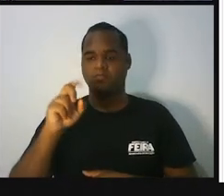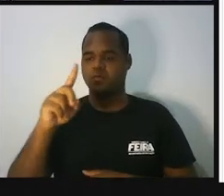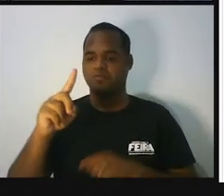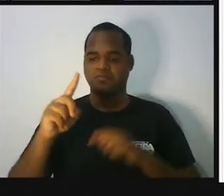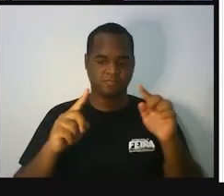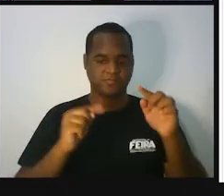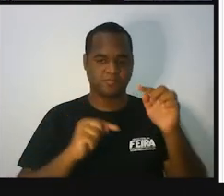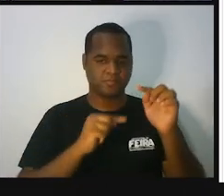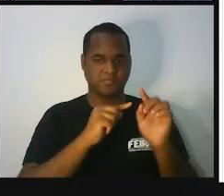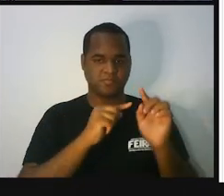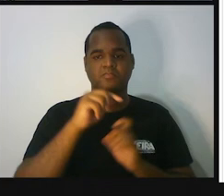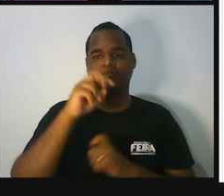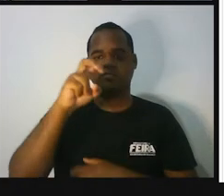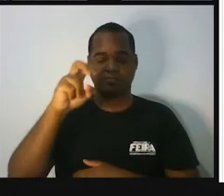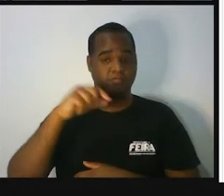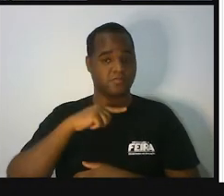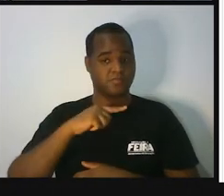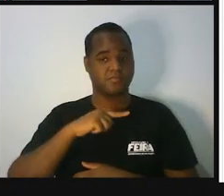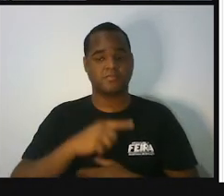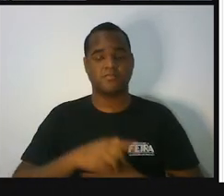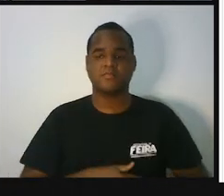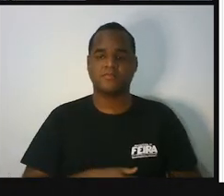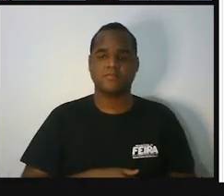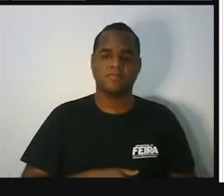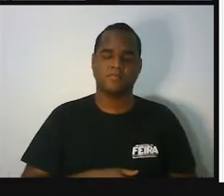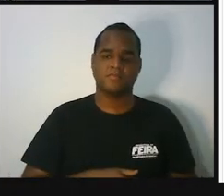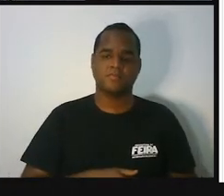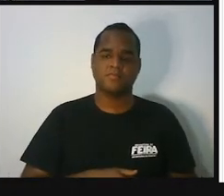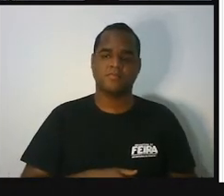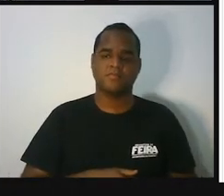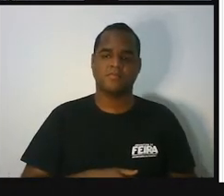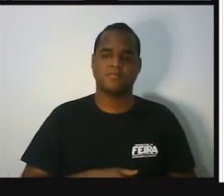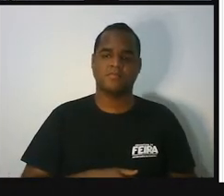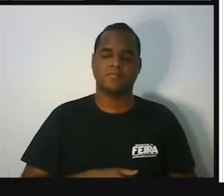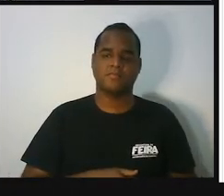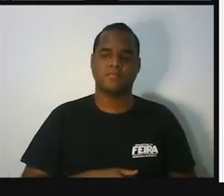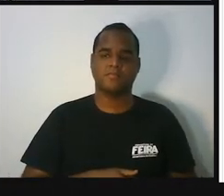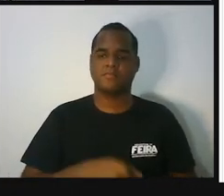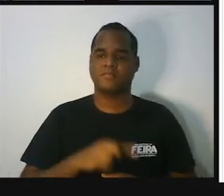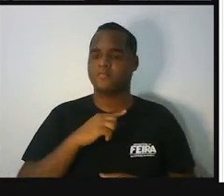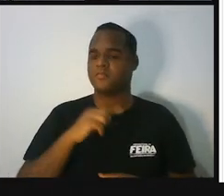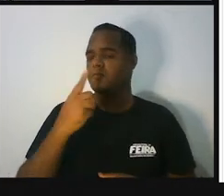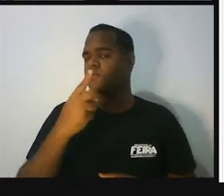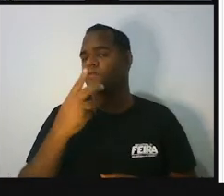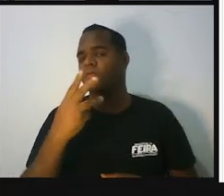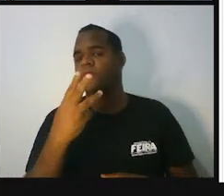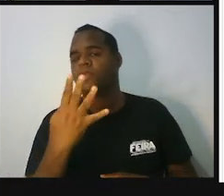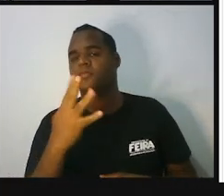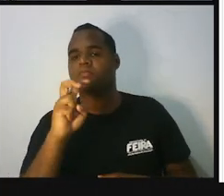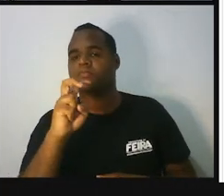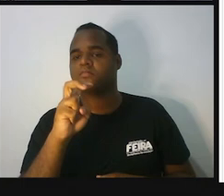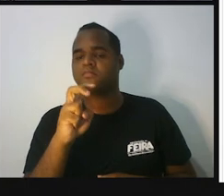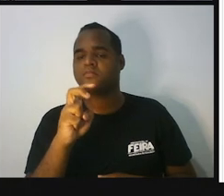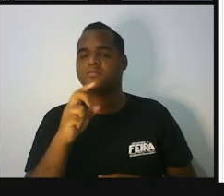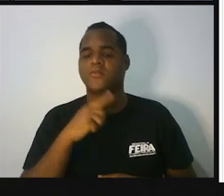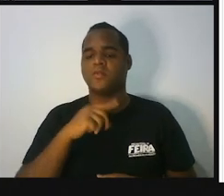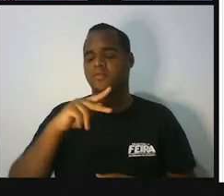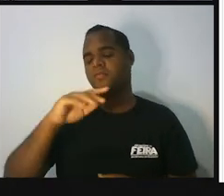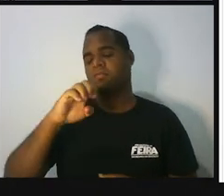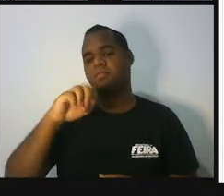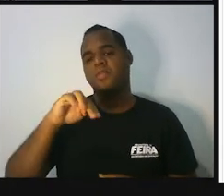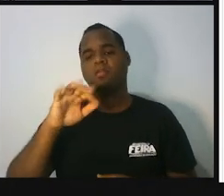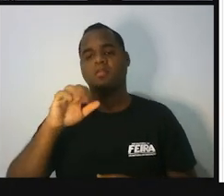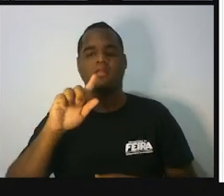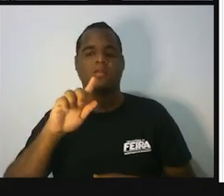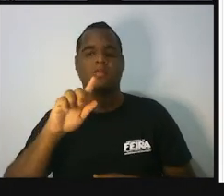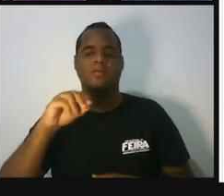Tá? Olha só. 1, 2, 3, 4, 5. Pentágono. Então, um